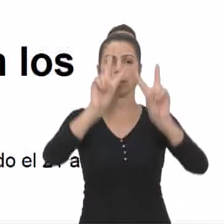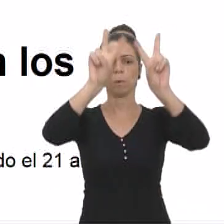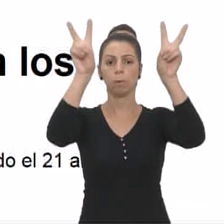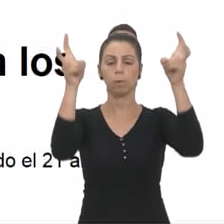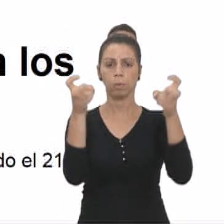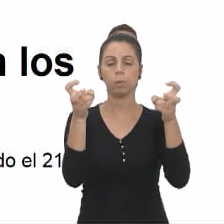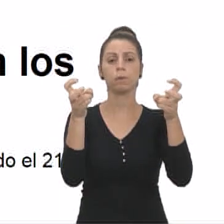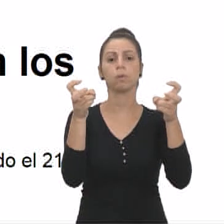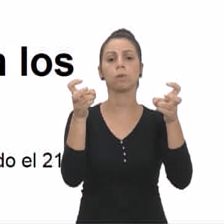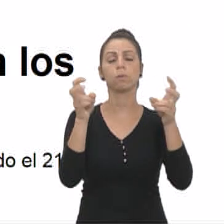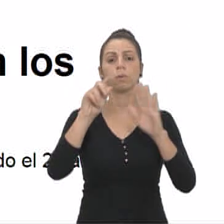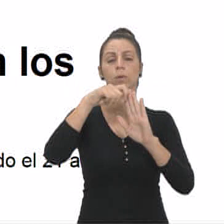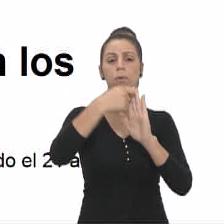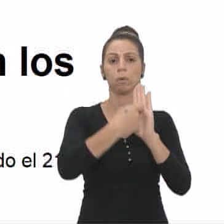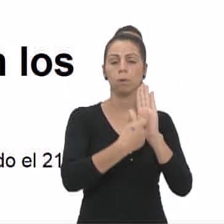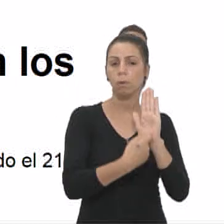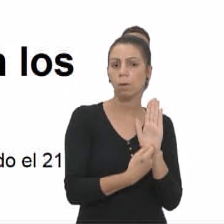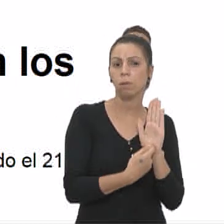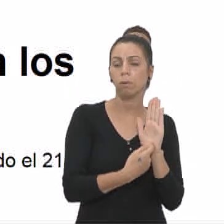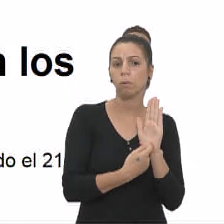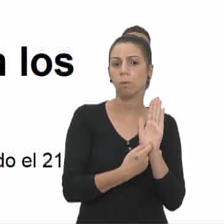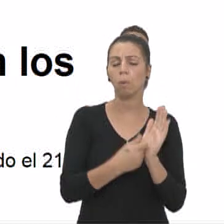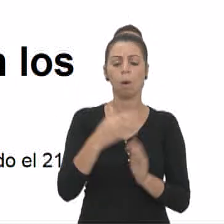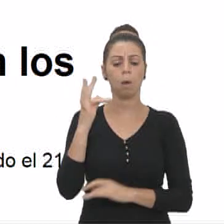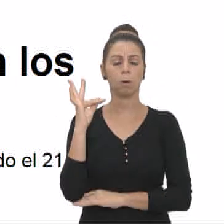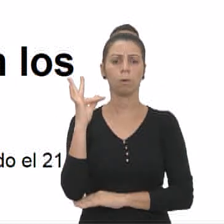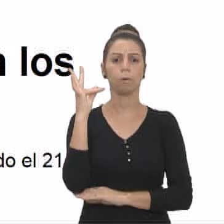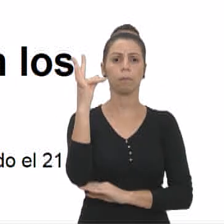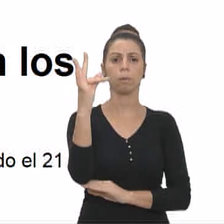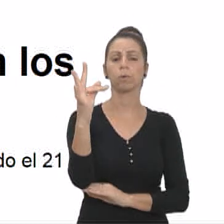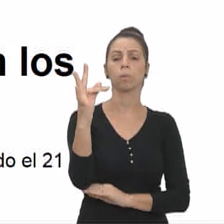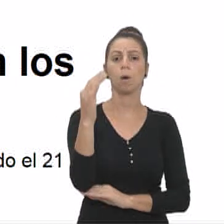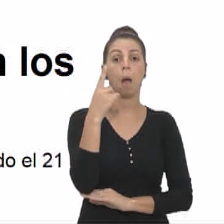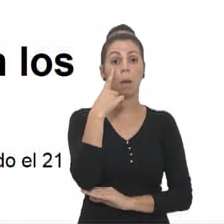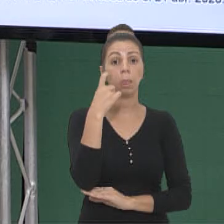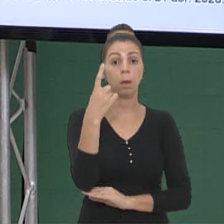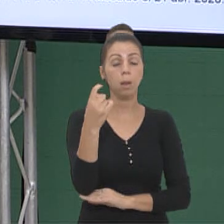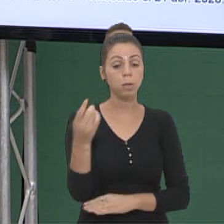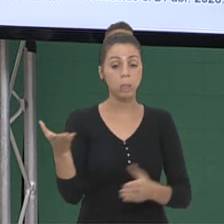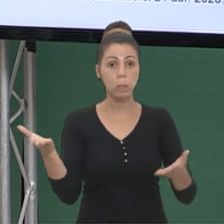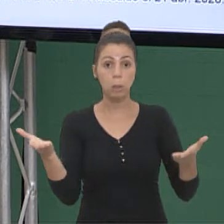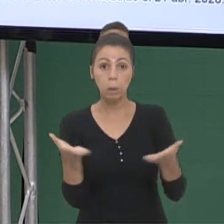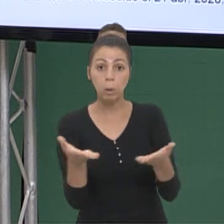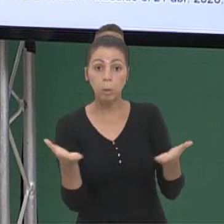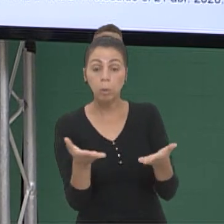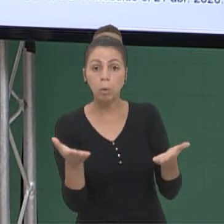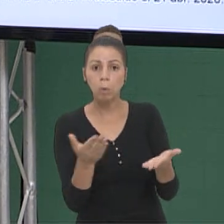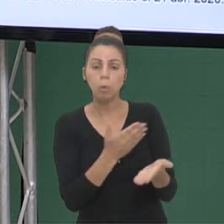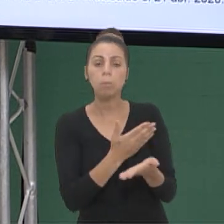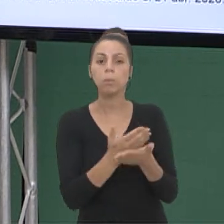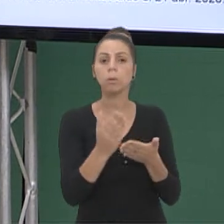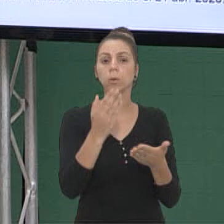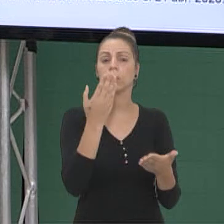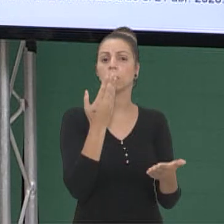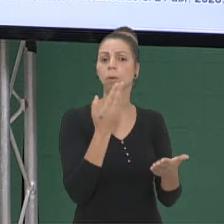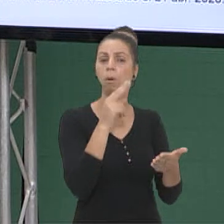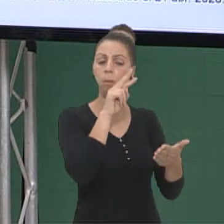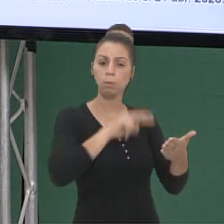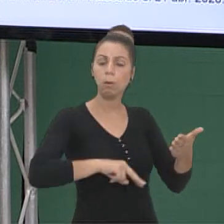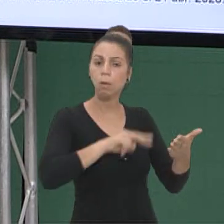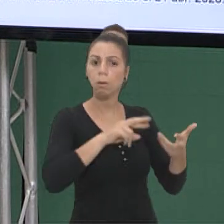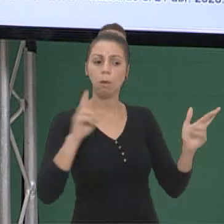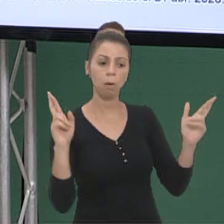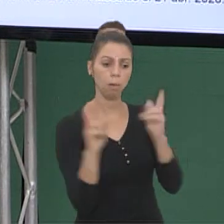texto, El Futuro. Olha que interessante para a aula de hoje, quando nós iniciamos falando de leitura e a sua relação